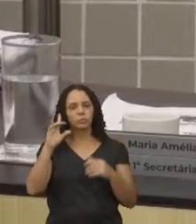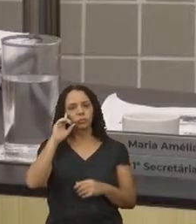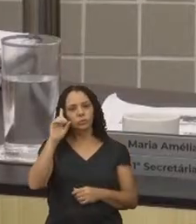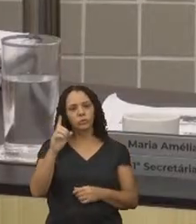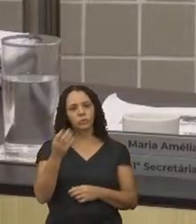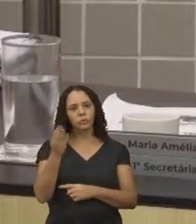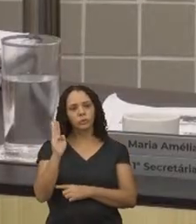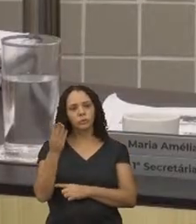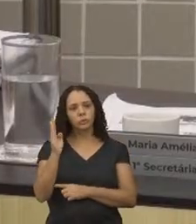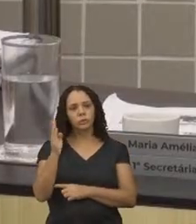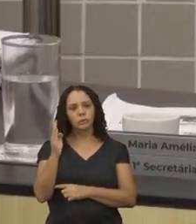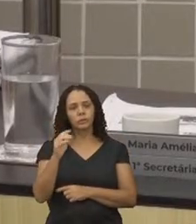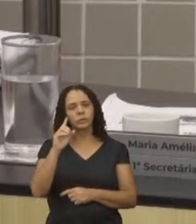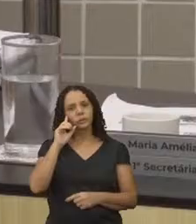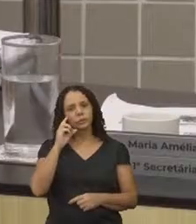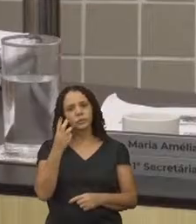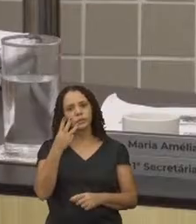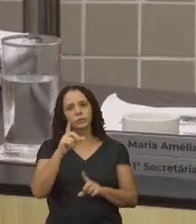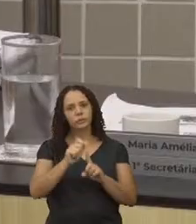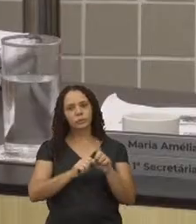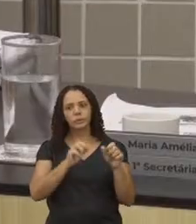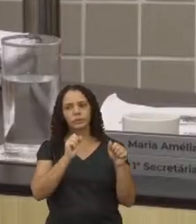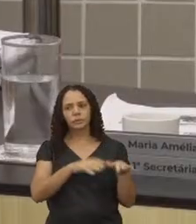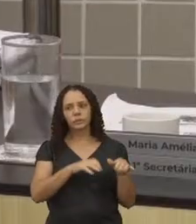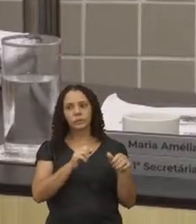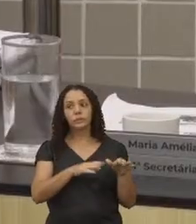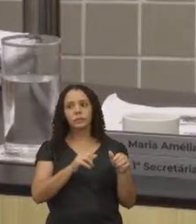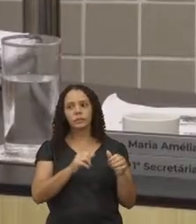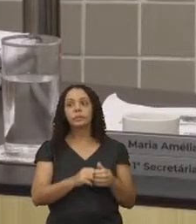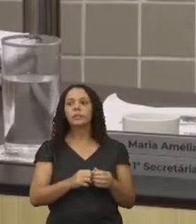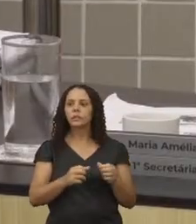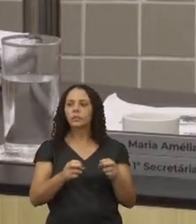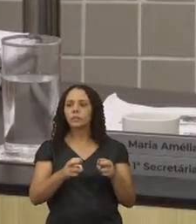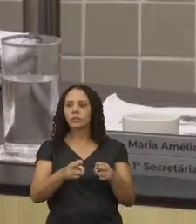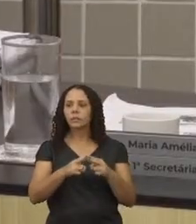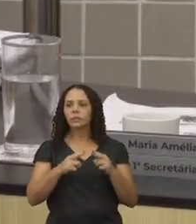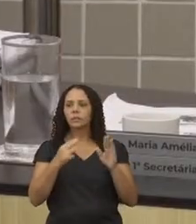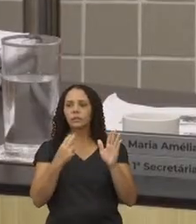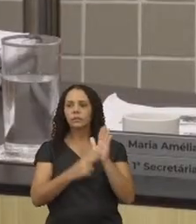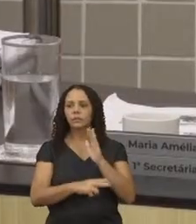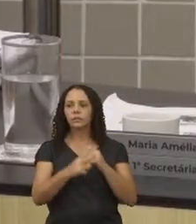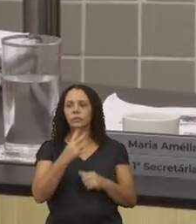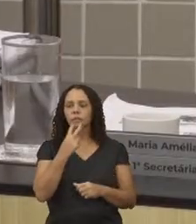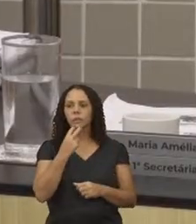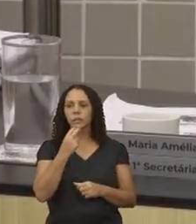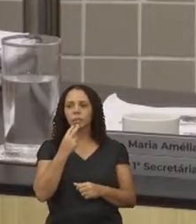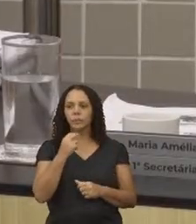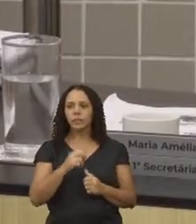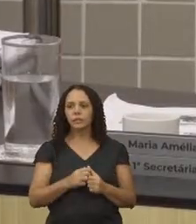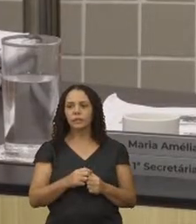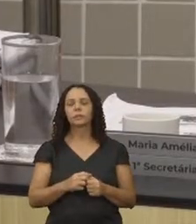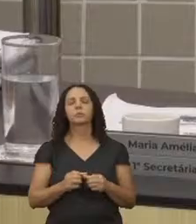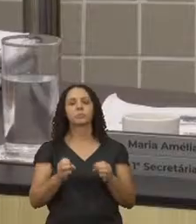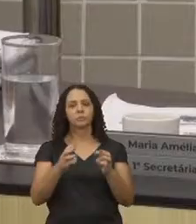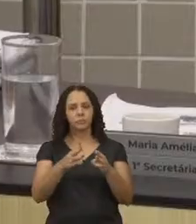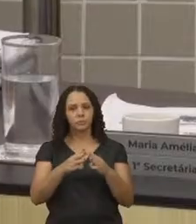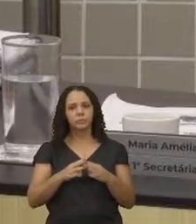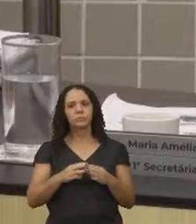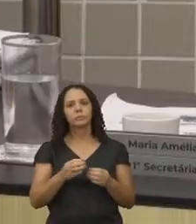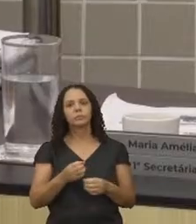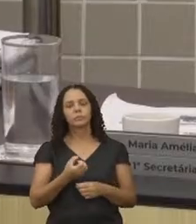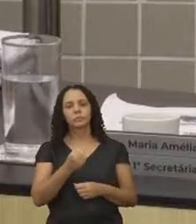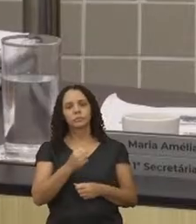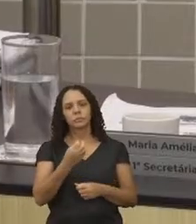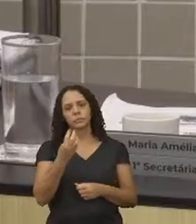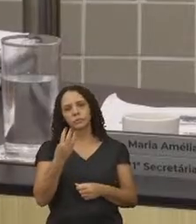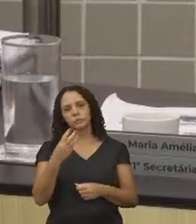Biólogo, 3 de setembro, autoria Valmir do Parque Meia Lua. Moção 839, moção comemorativa pelo transcurso do